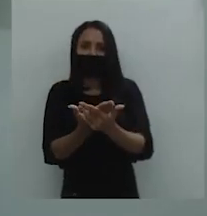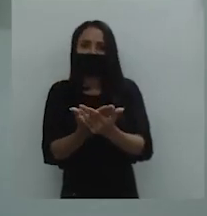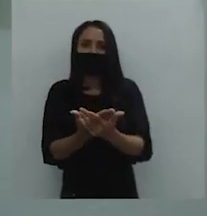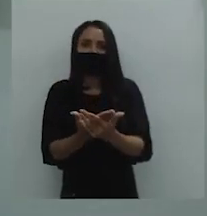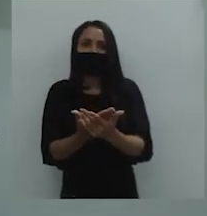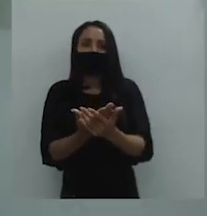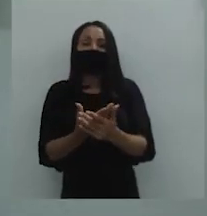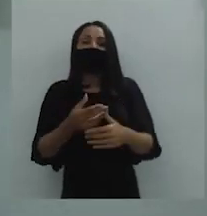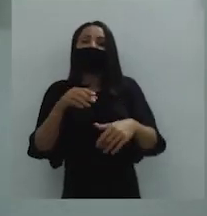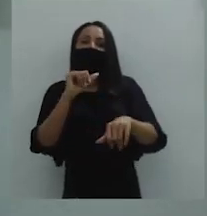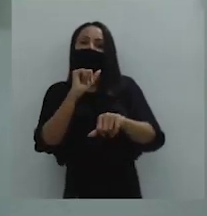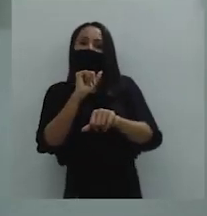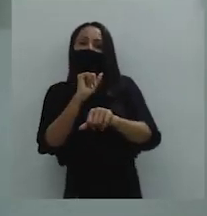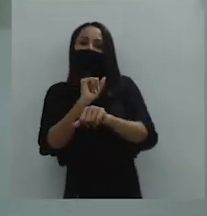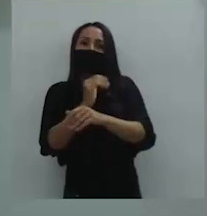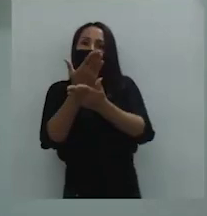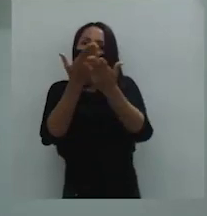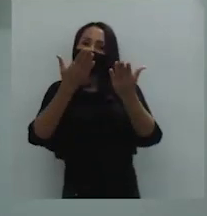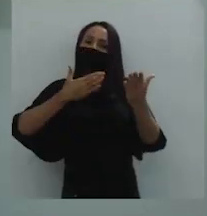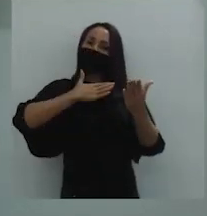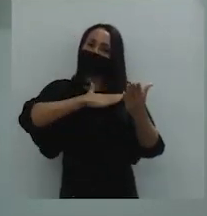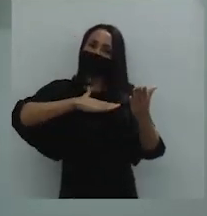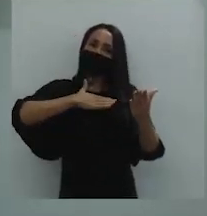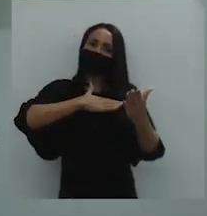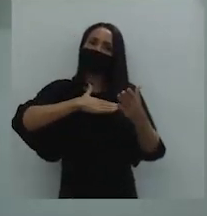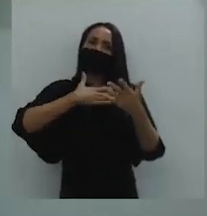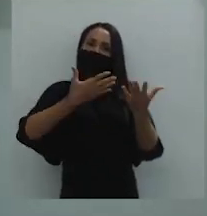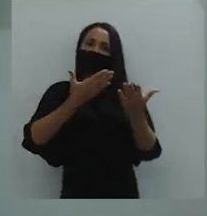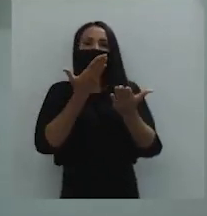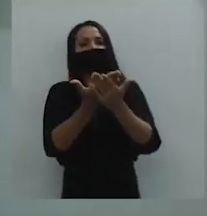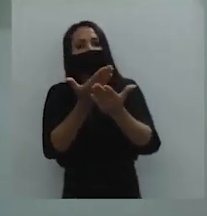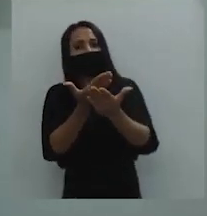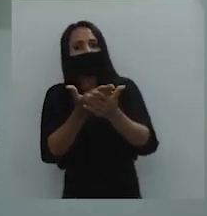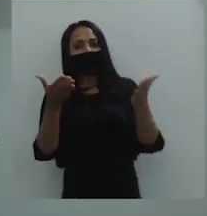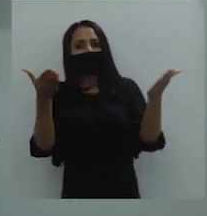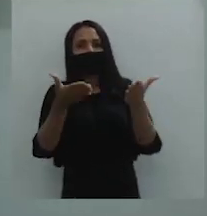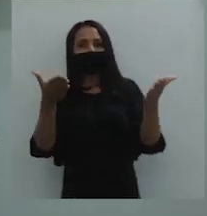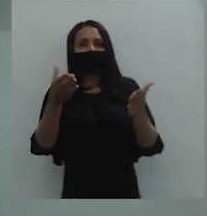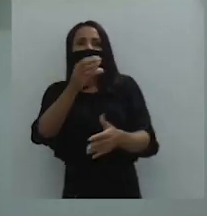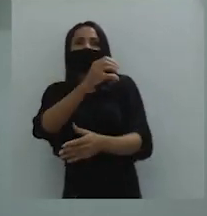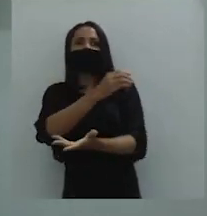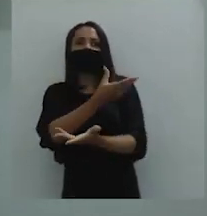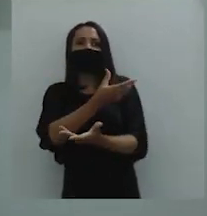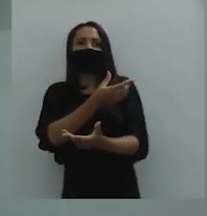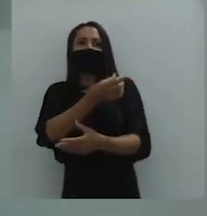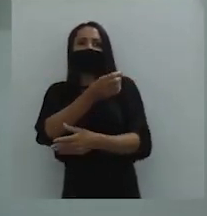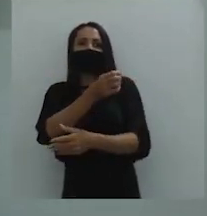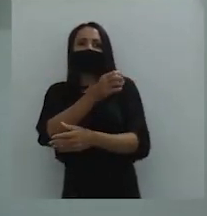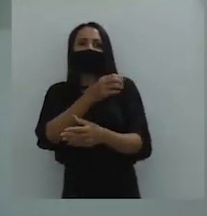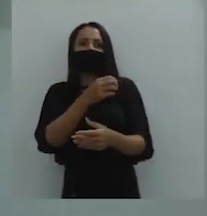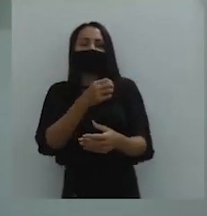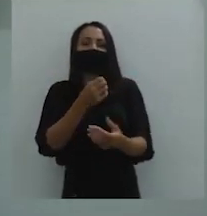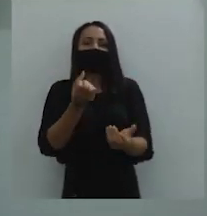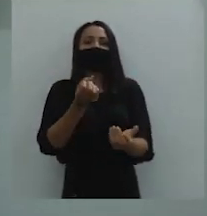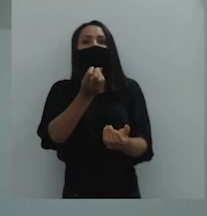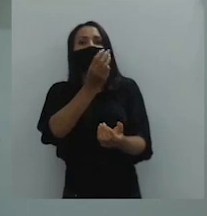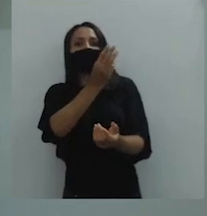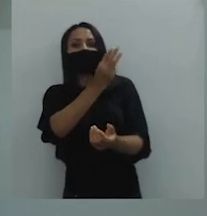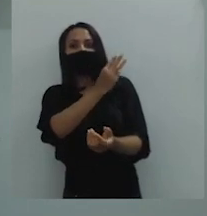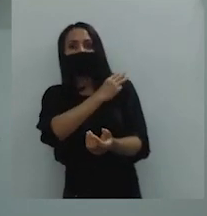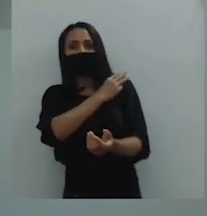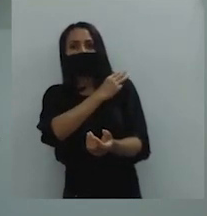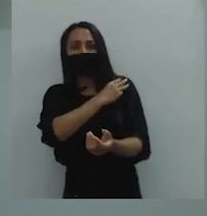Eu espero que vocês tenham gostado, certo? Meus nonos anos, meus terceiros